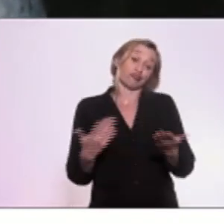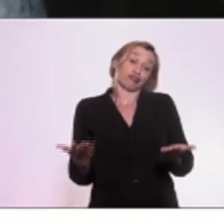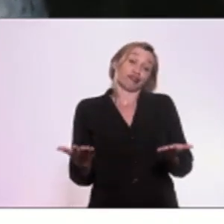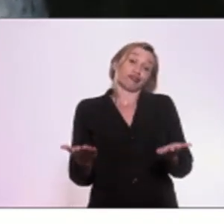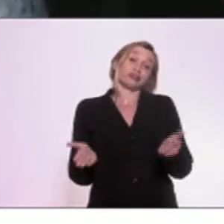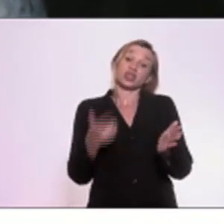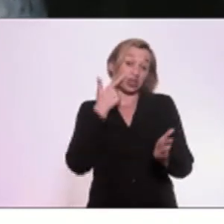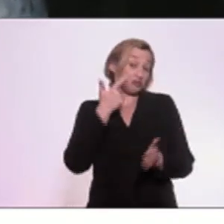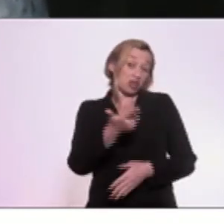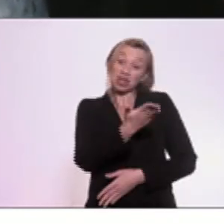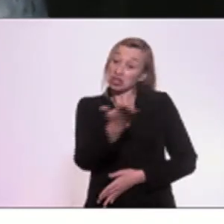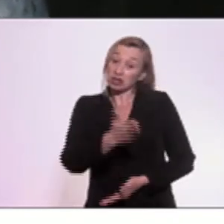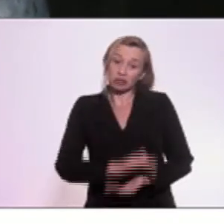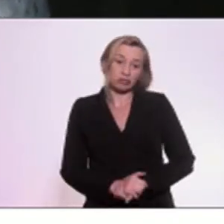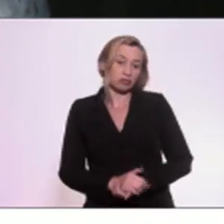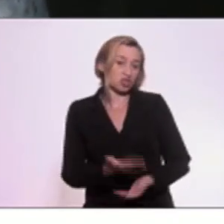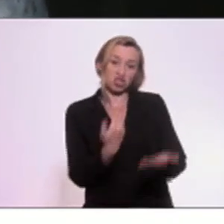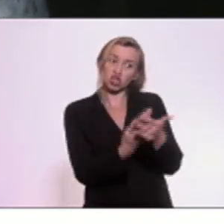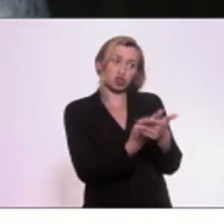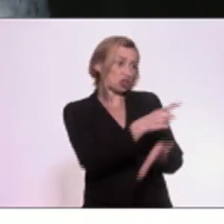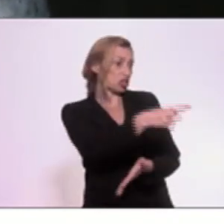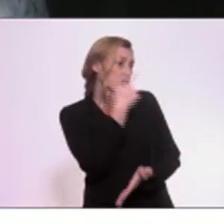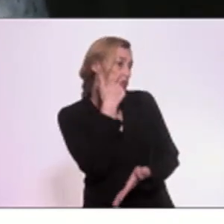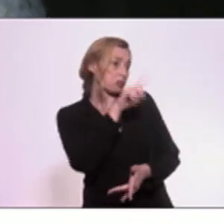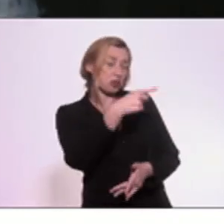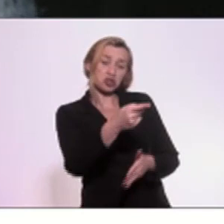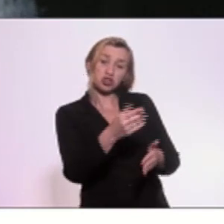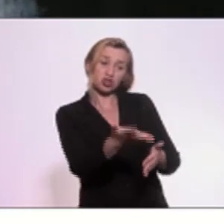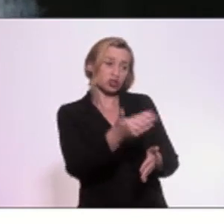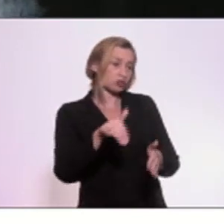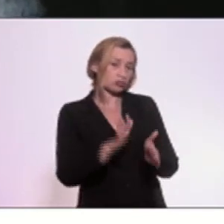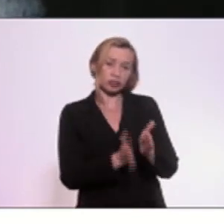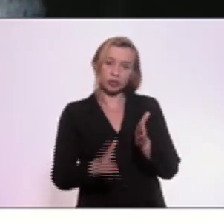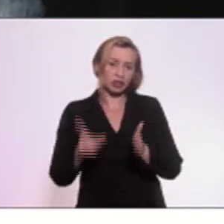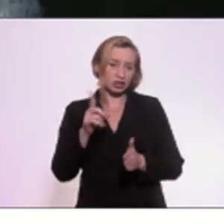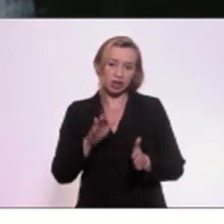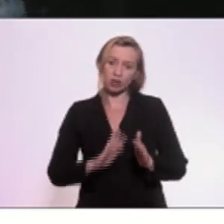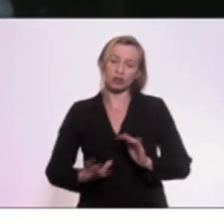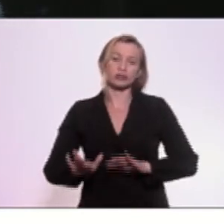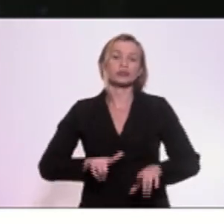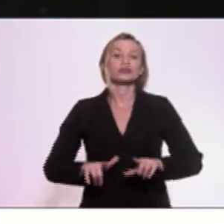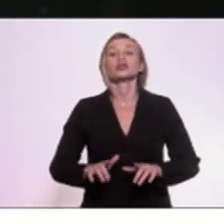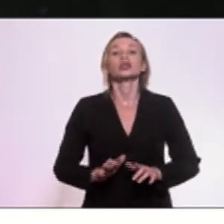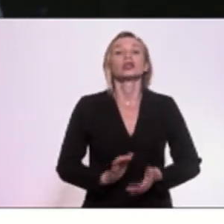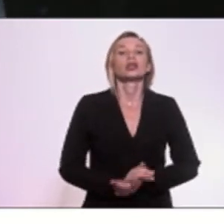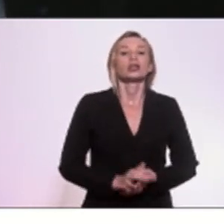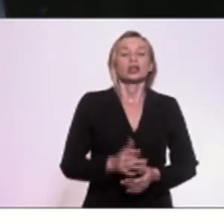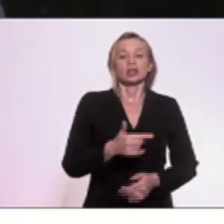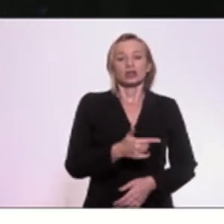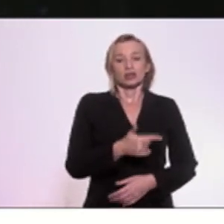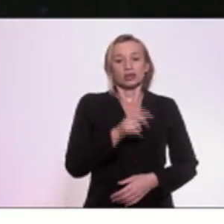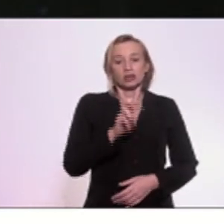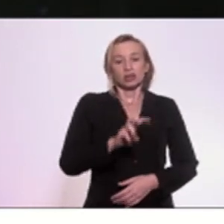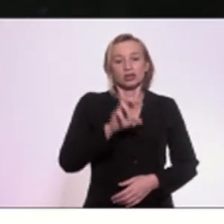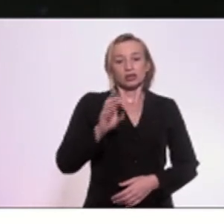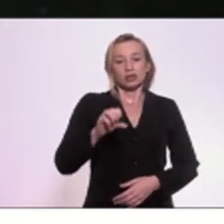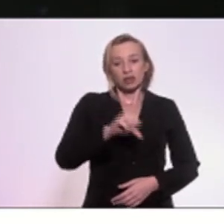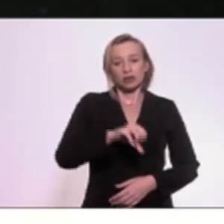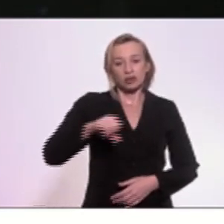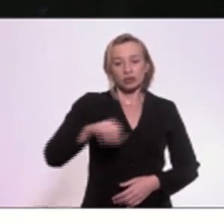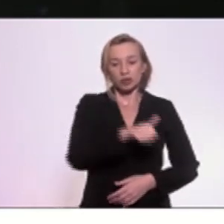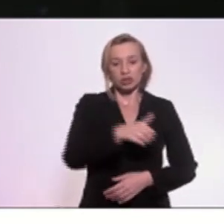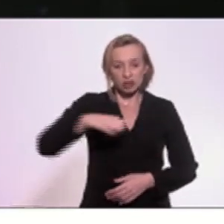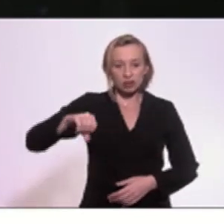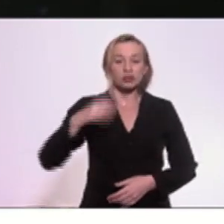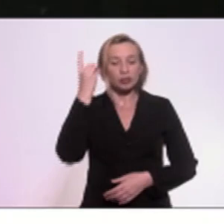que propor isso aqui. Vocês estudam aí qualquer coisa, estamos trabalhos à ordem. Projeto de lei 599/2019, de autoria da deputada Lucinha,